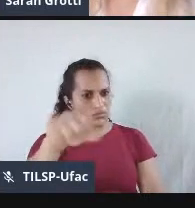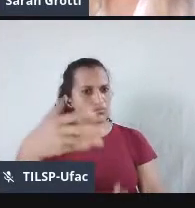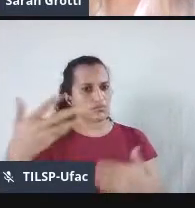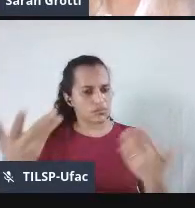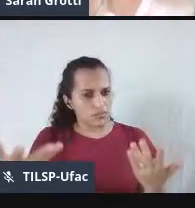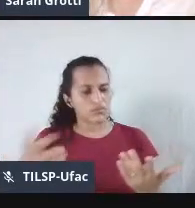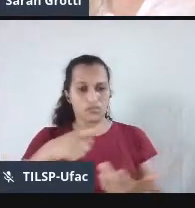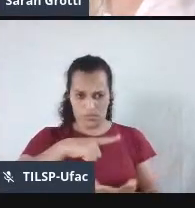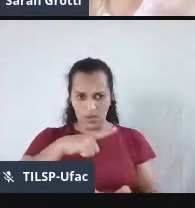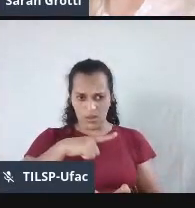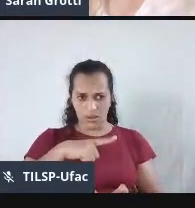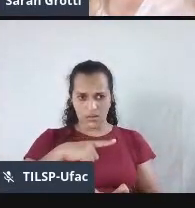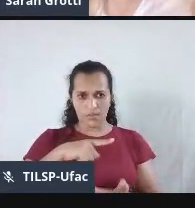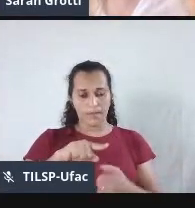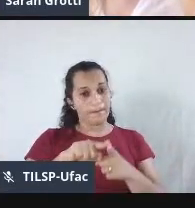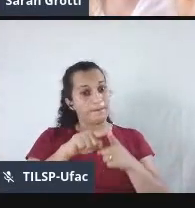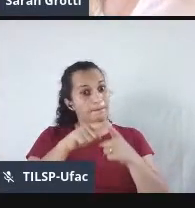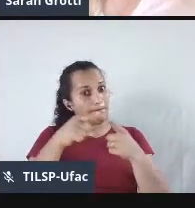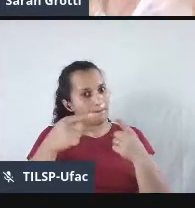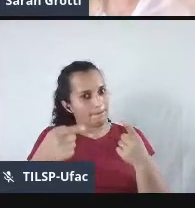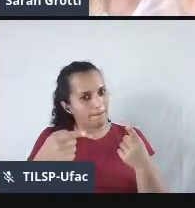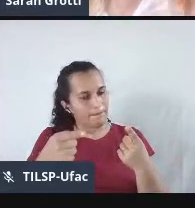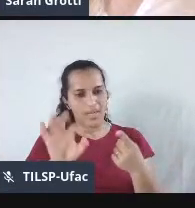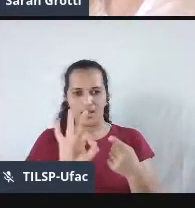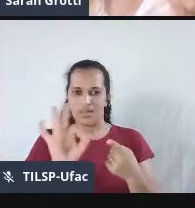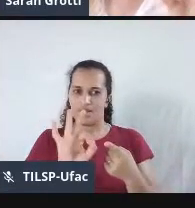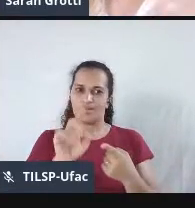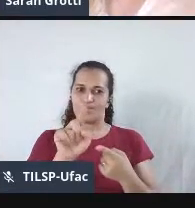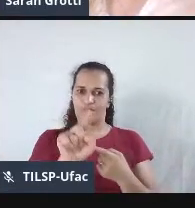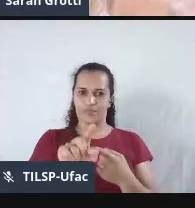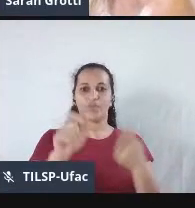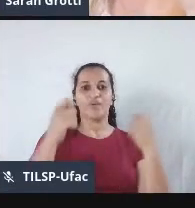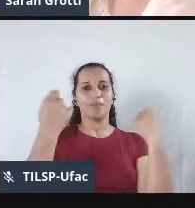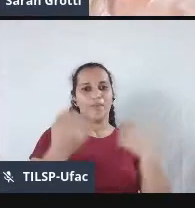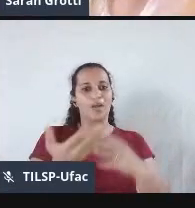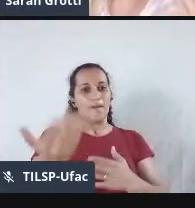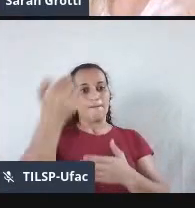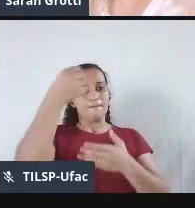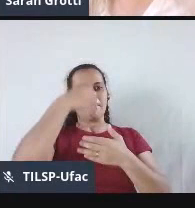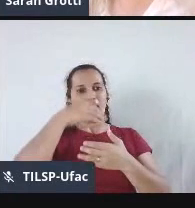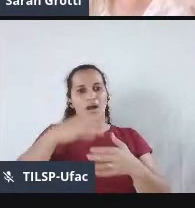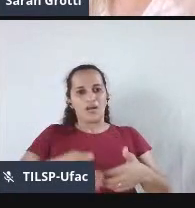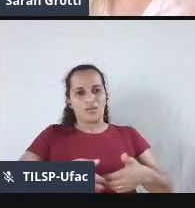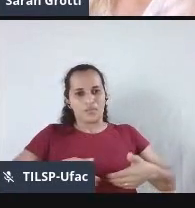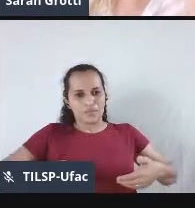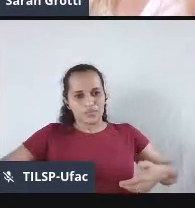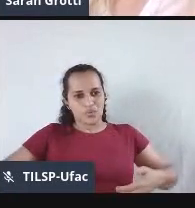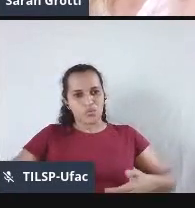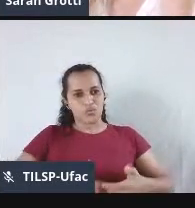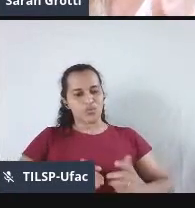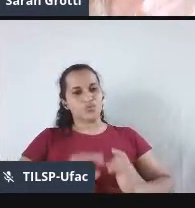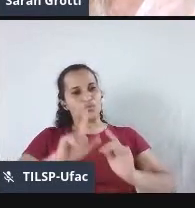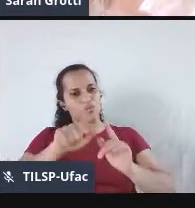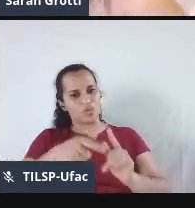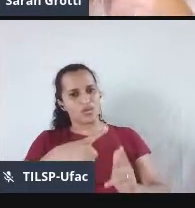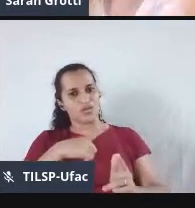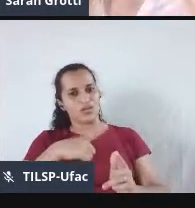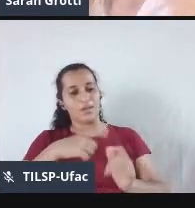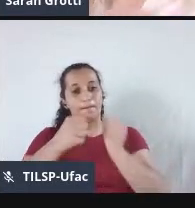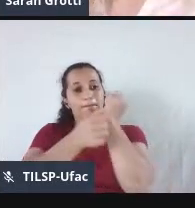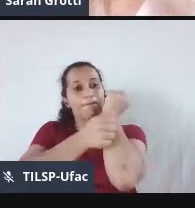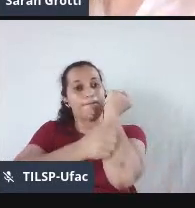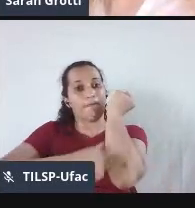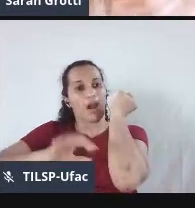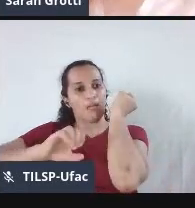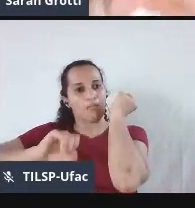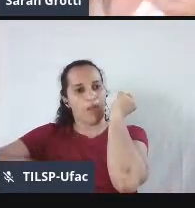não precisa. Mas engana-se. O local de produção fica abaixo do sítio de absorção, sendo eliminados nas fezes.